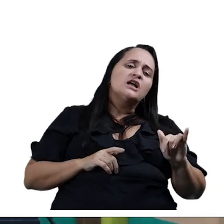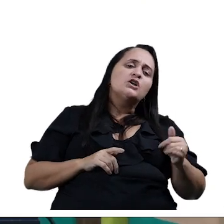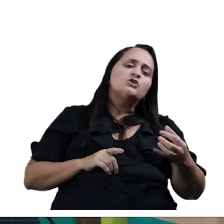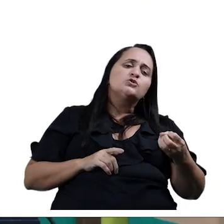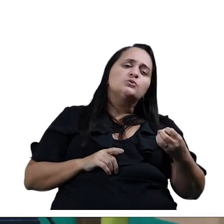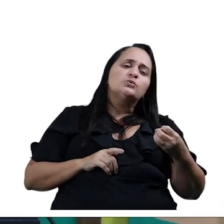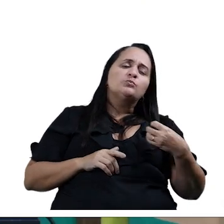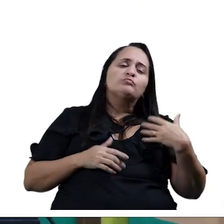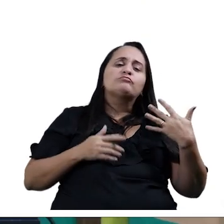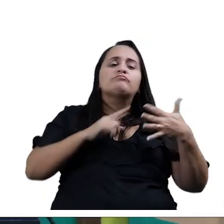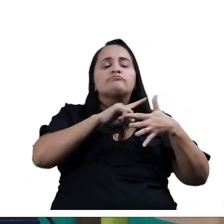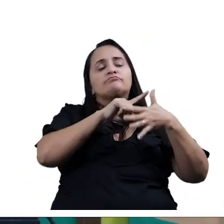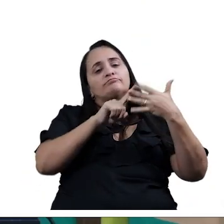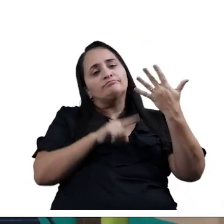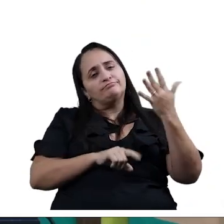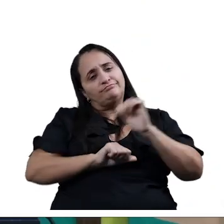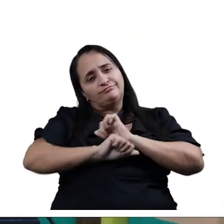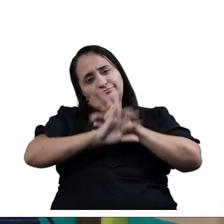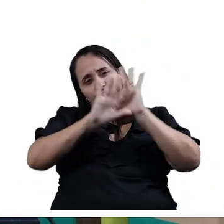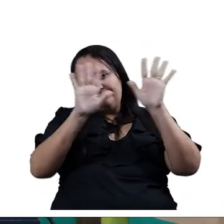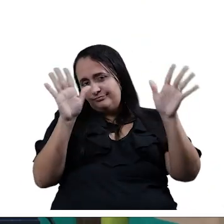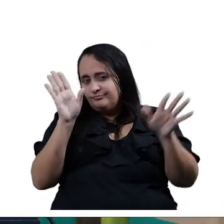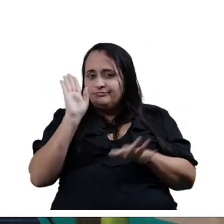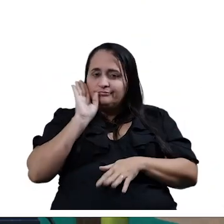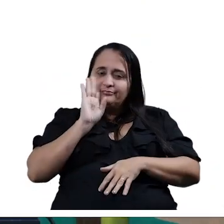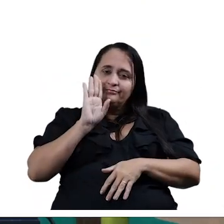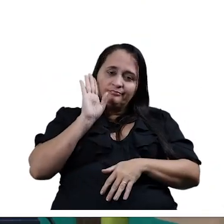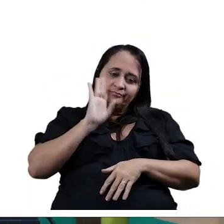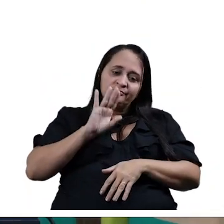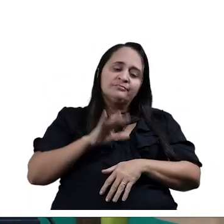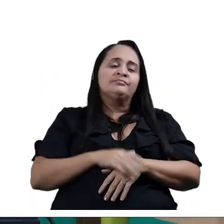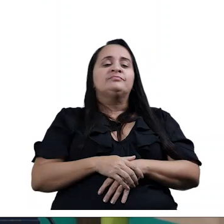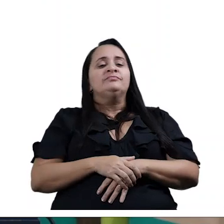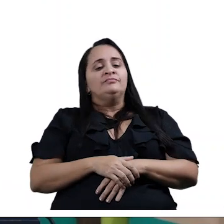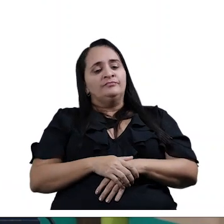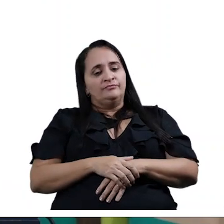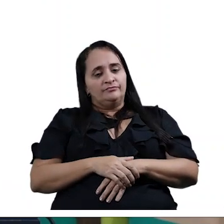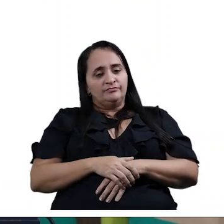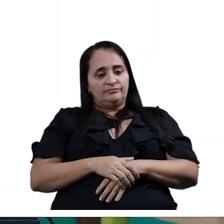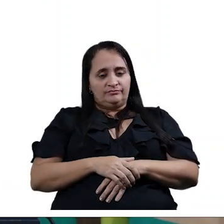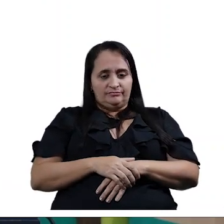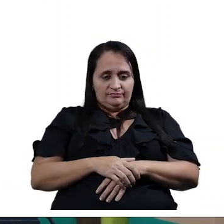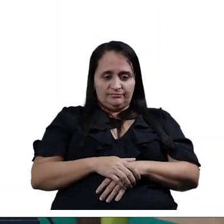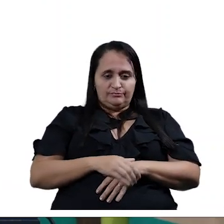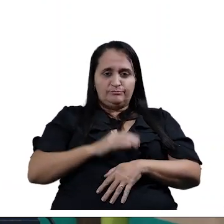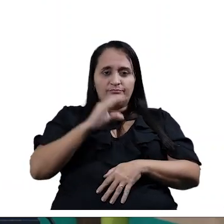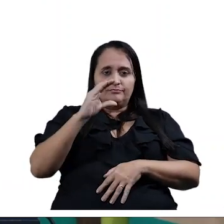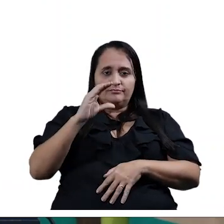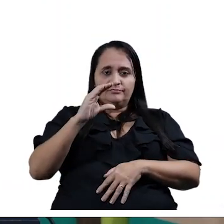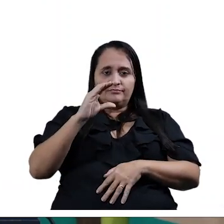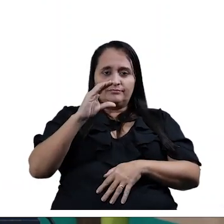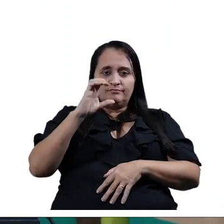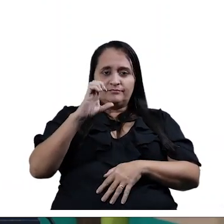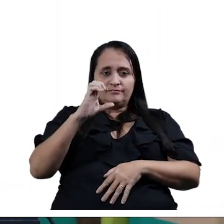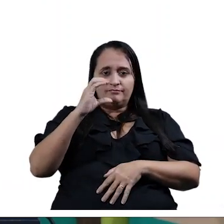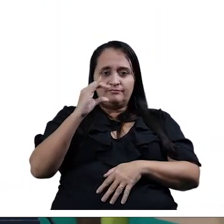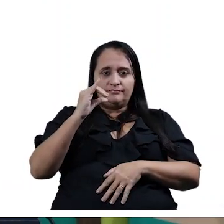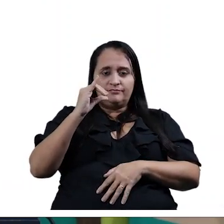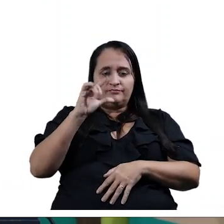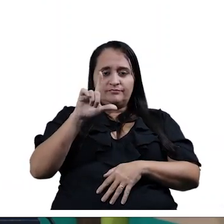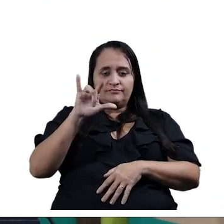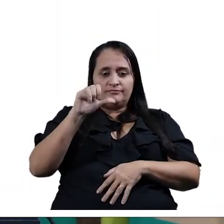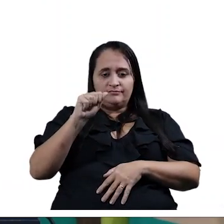Serginho? E aí foi muito clara a resposta, que por coincidência a minha colega, professora,